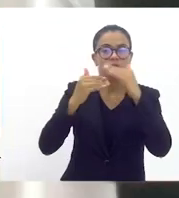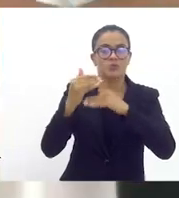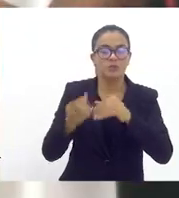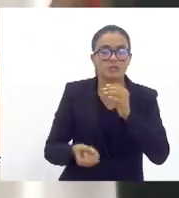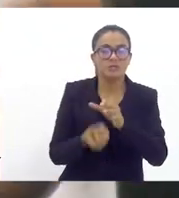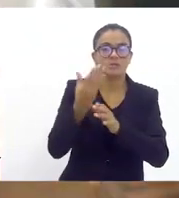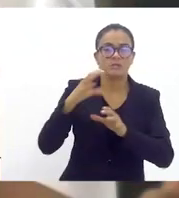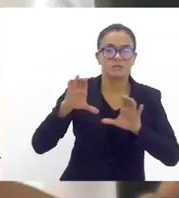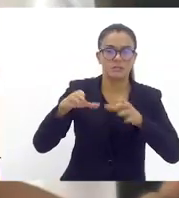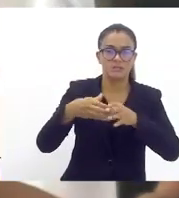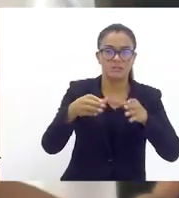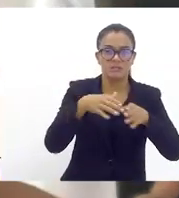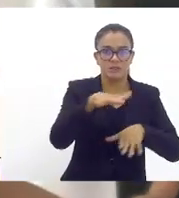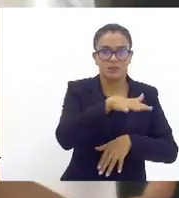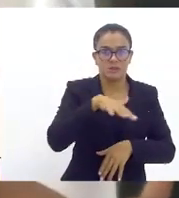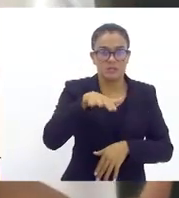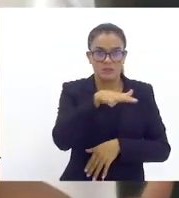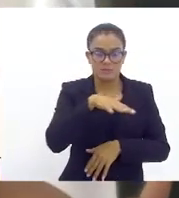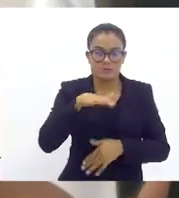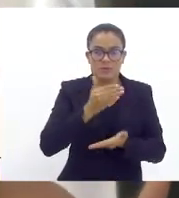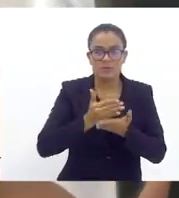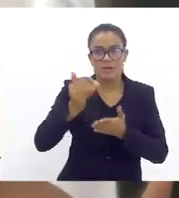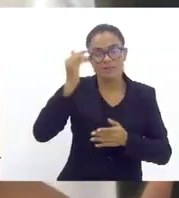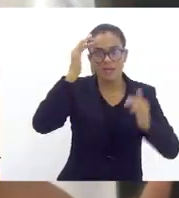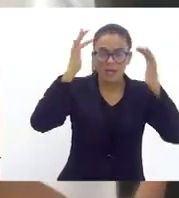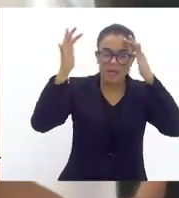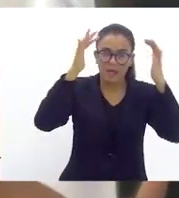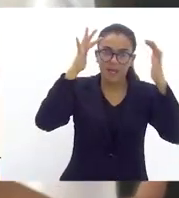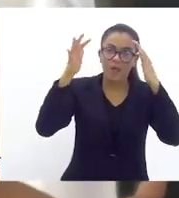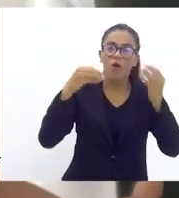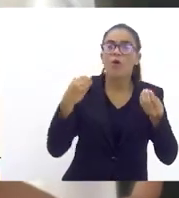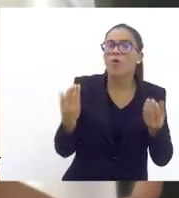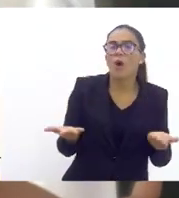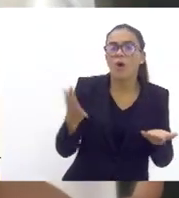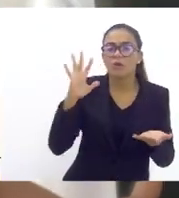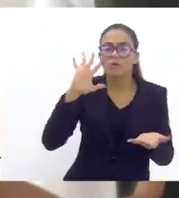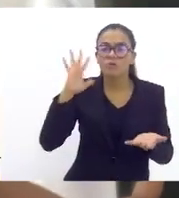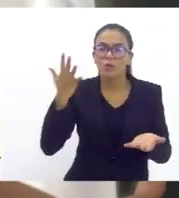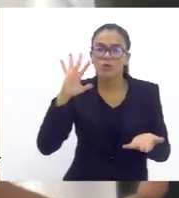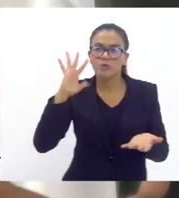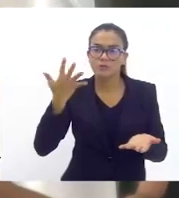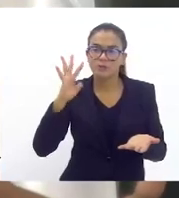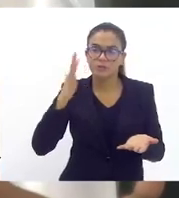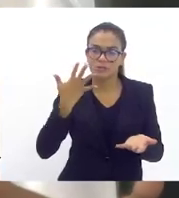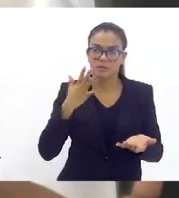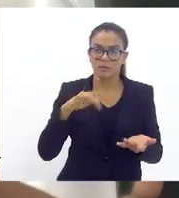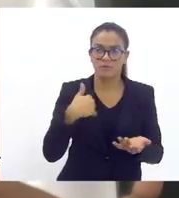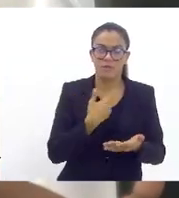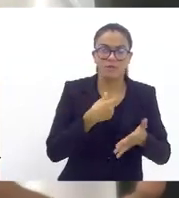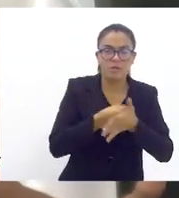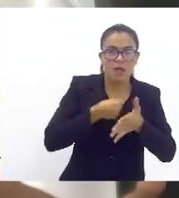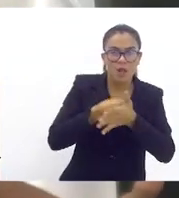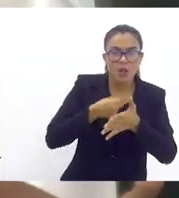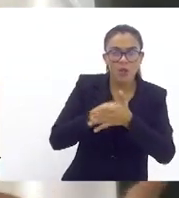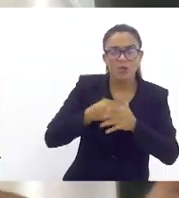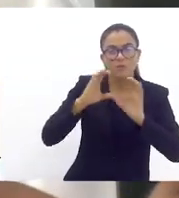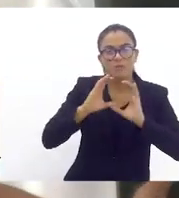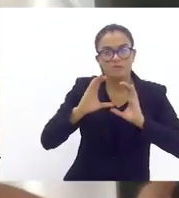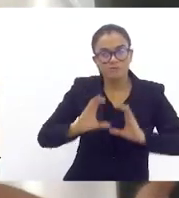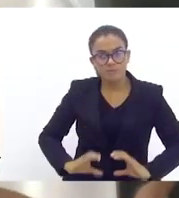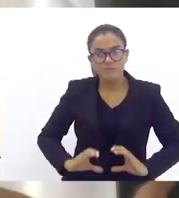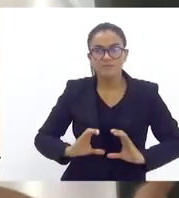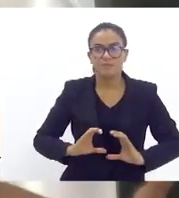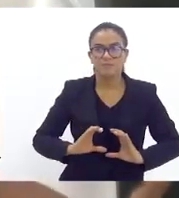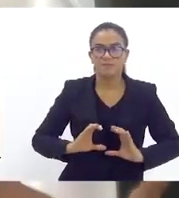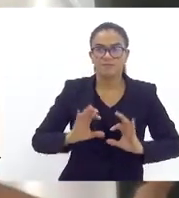em que nós começamos a pensar quais são as soluções para que a nossa luta por cidadania